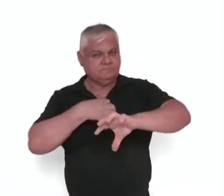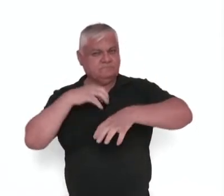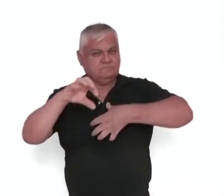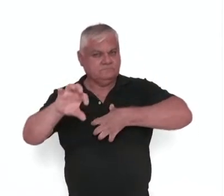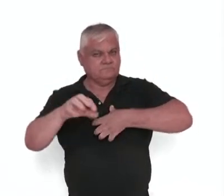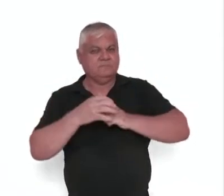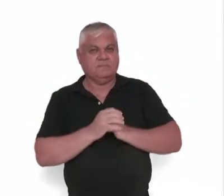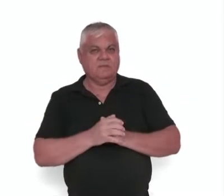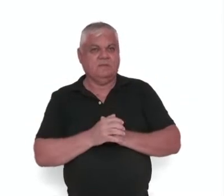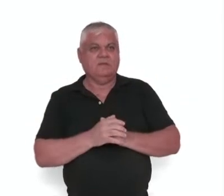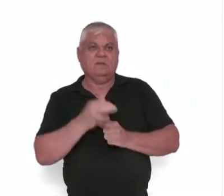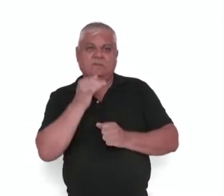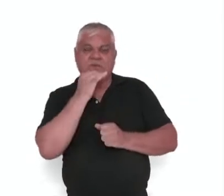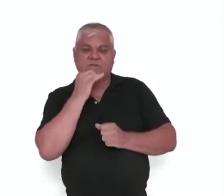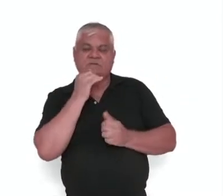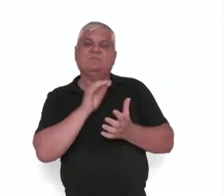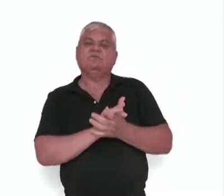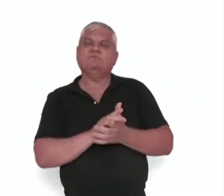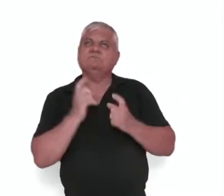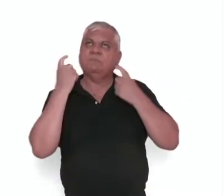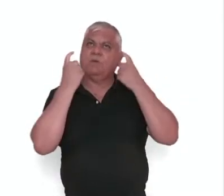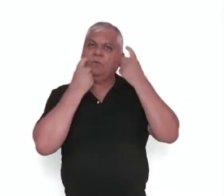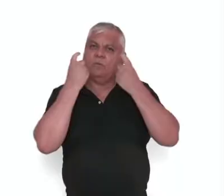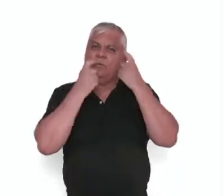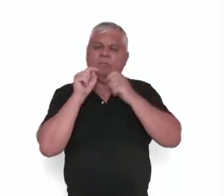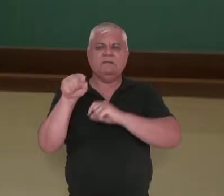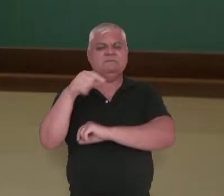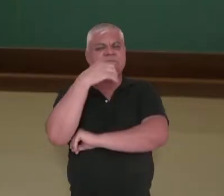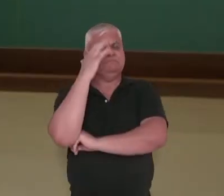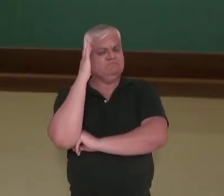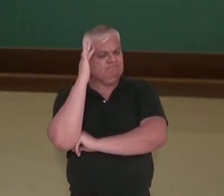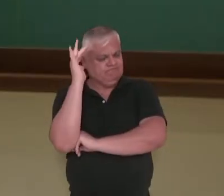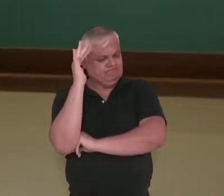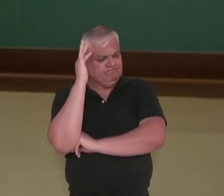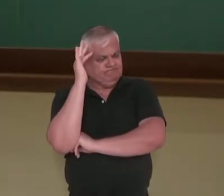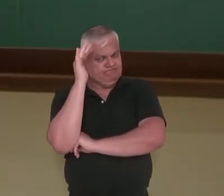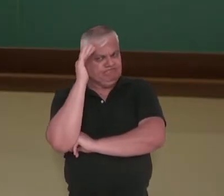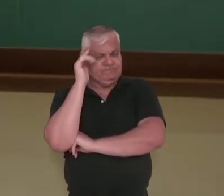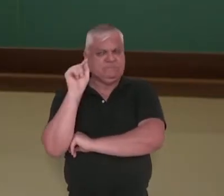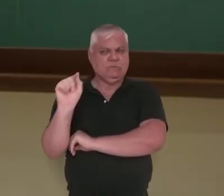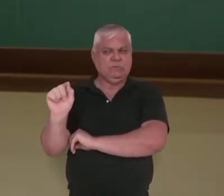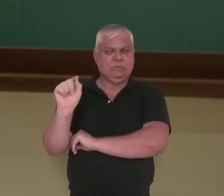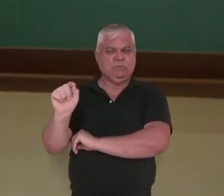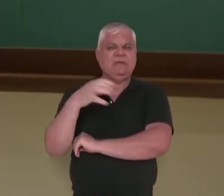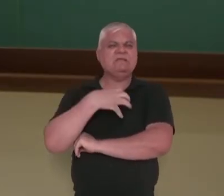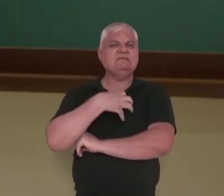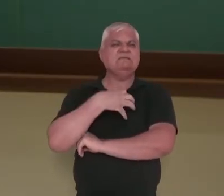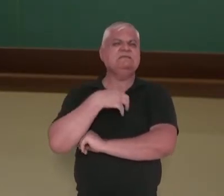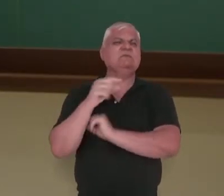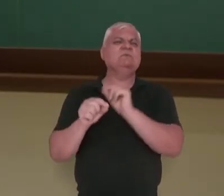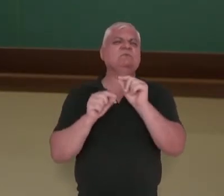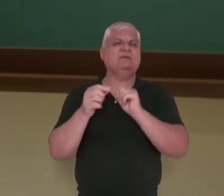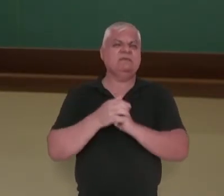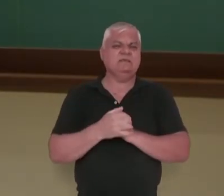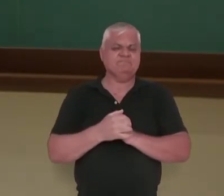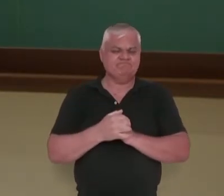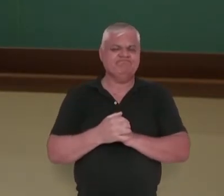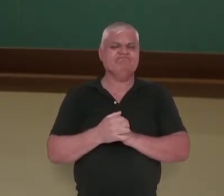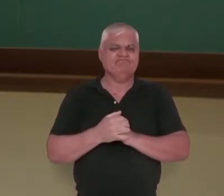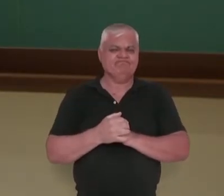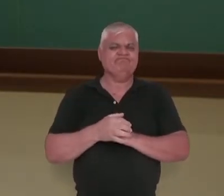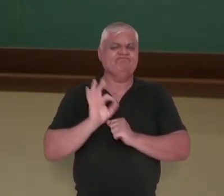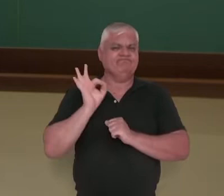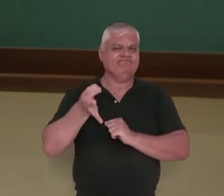necessariamente senti-los. Então eu preciso pensar, eu preciso refletir sobre o que o outro está sentindo, porque muitas vezes eu não vou